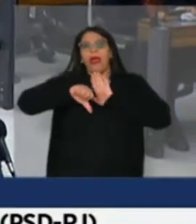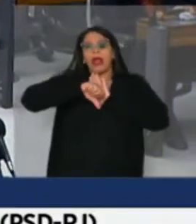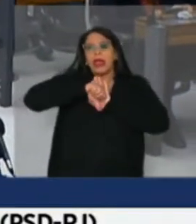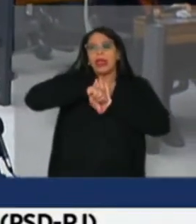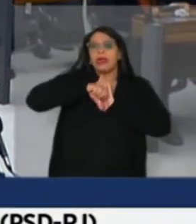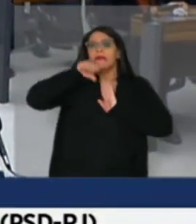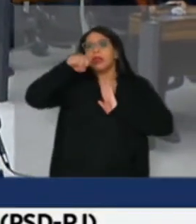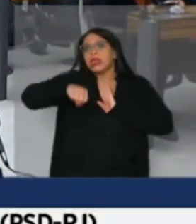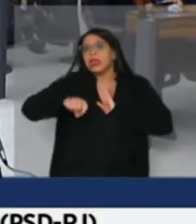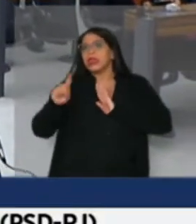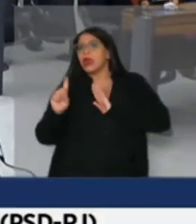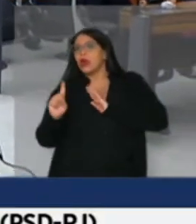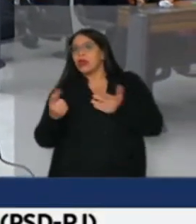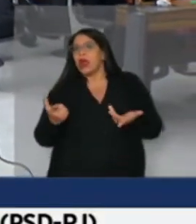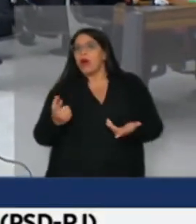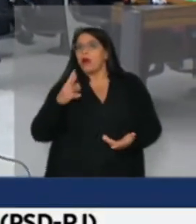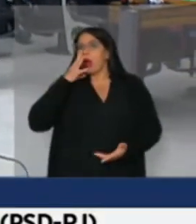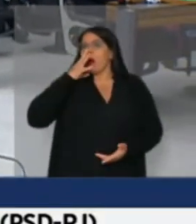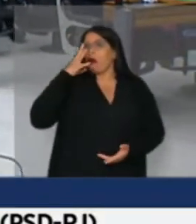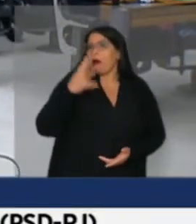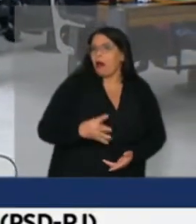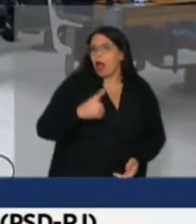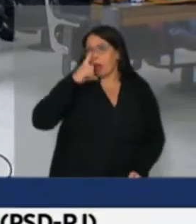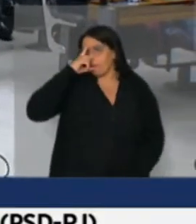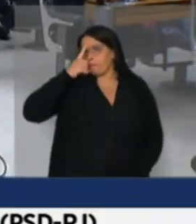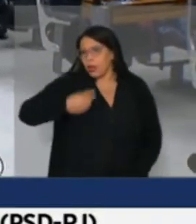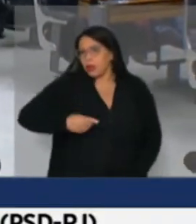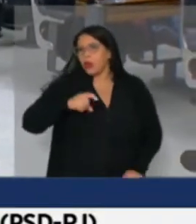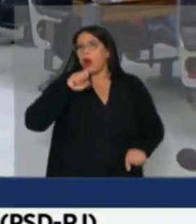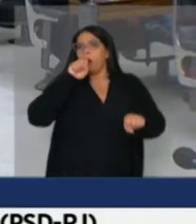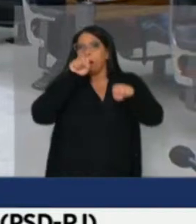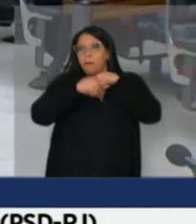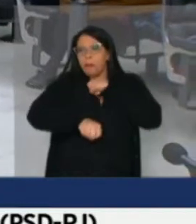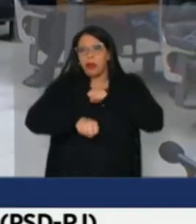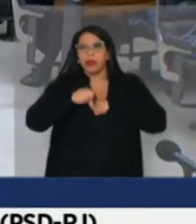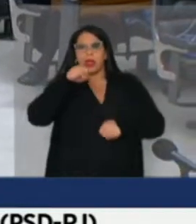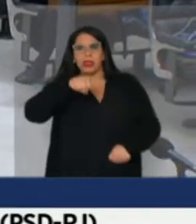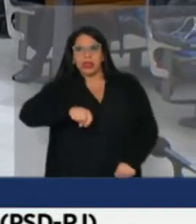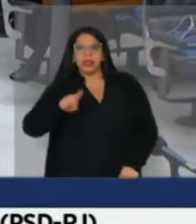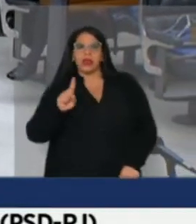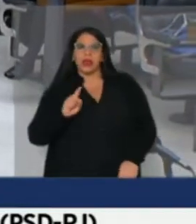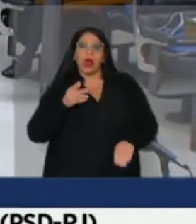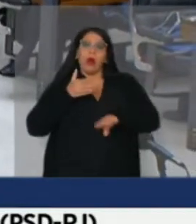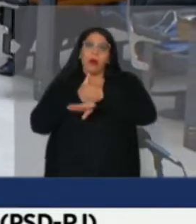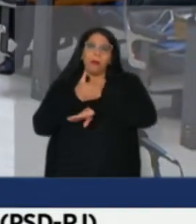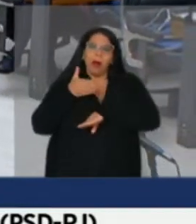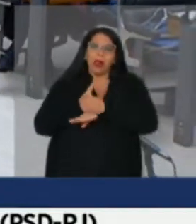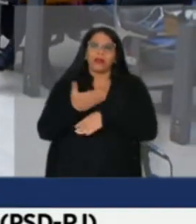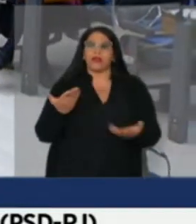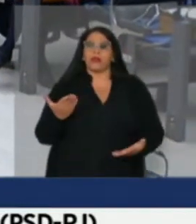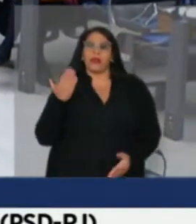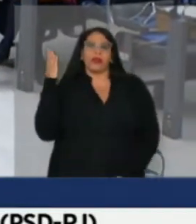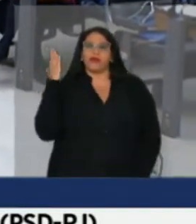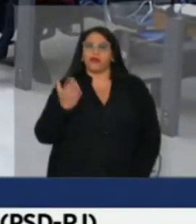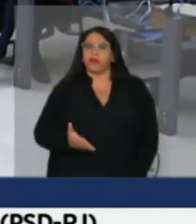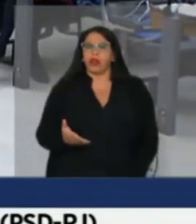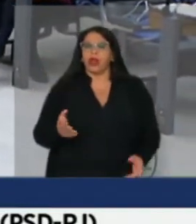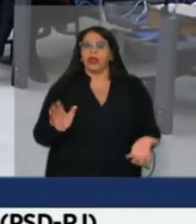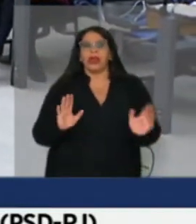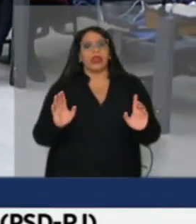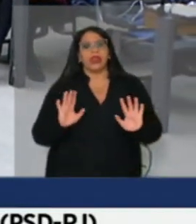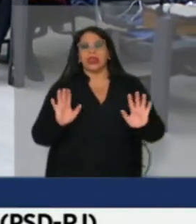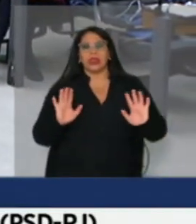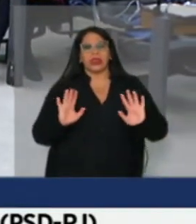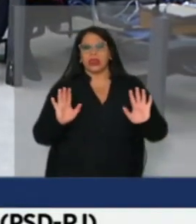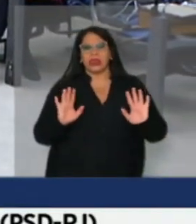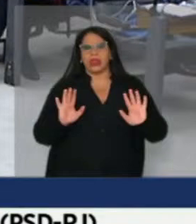é ou não, foi ou não a mandante do crime, se ela teve alguma participação mais direta no